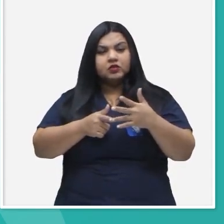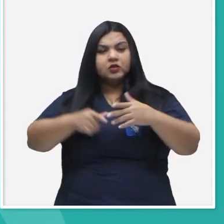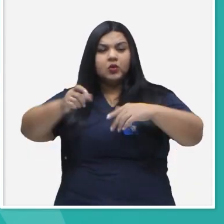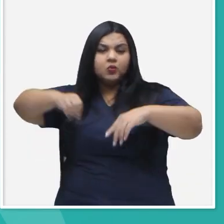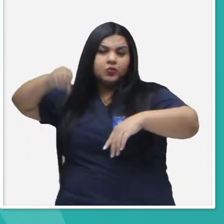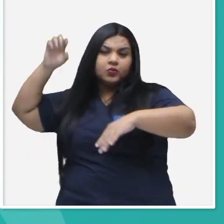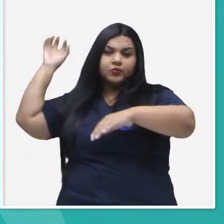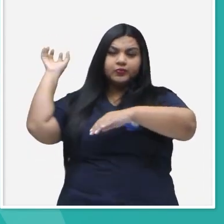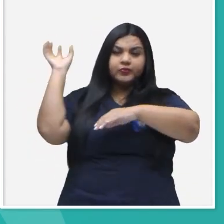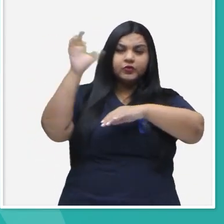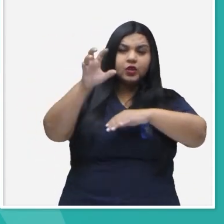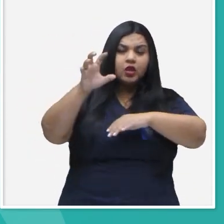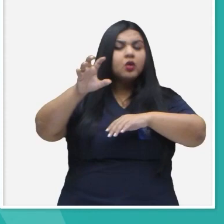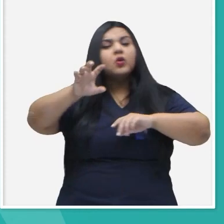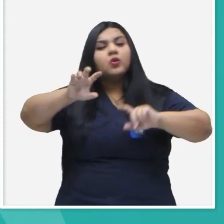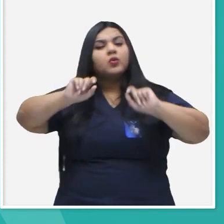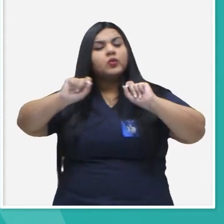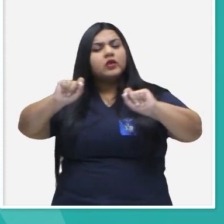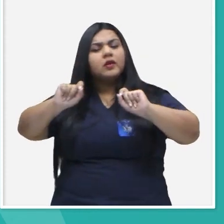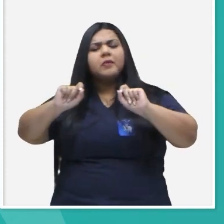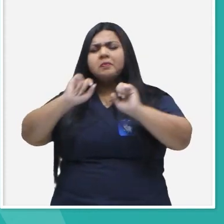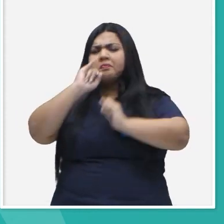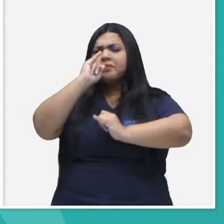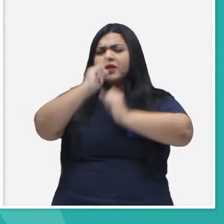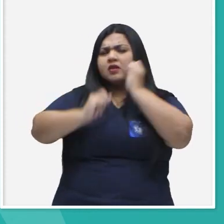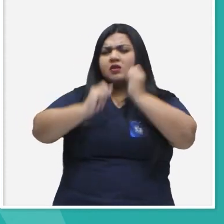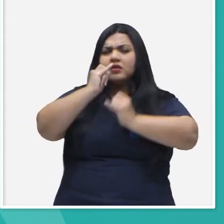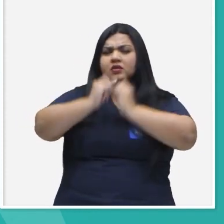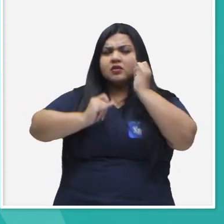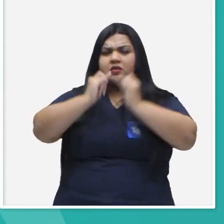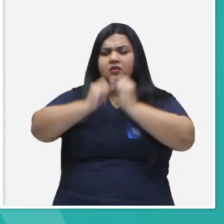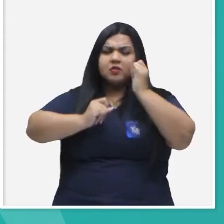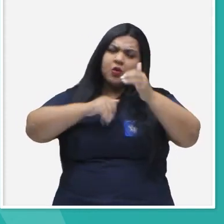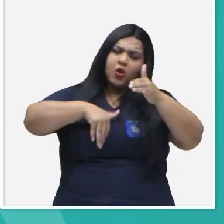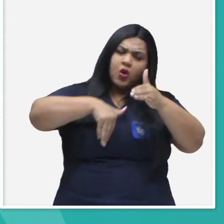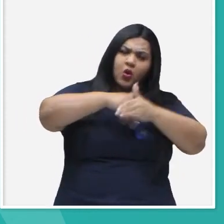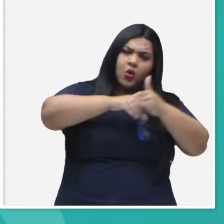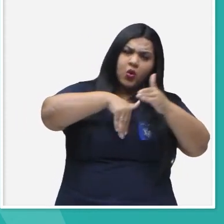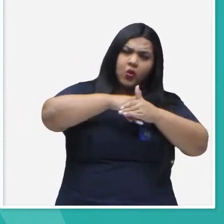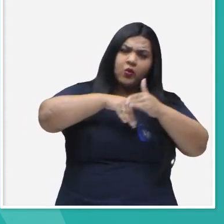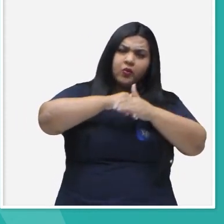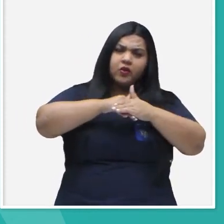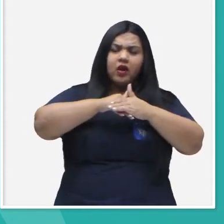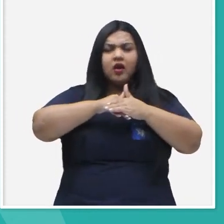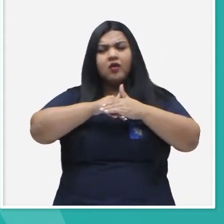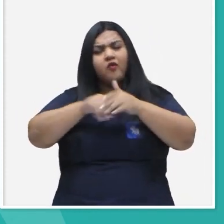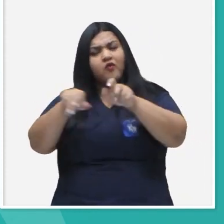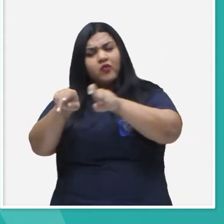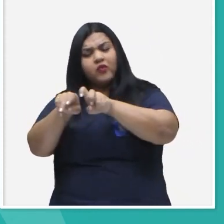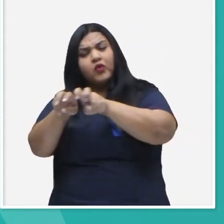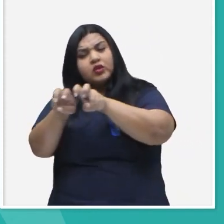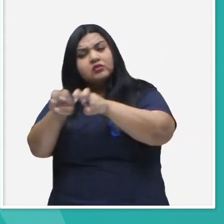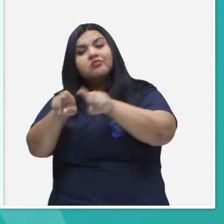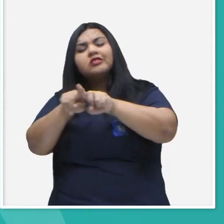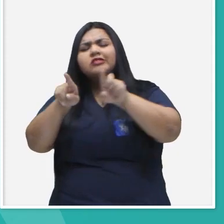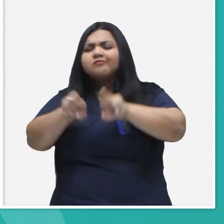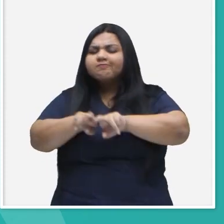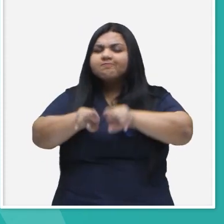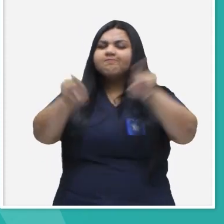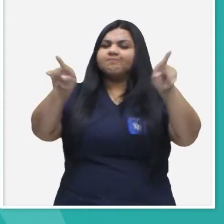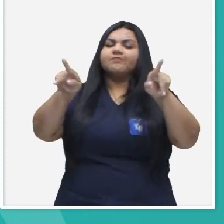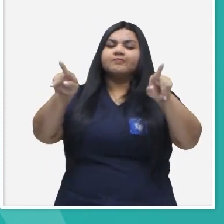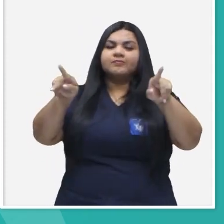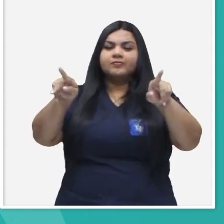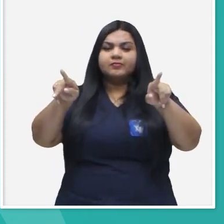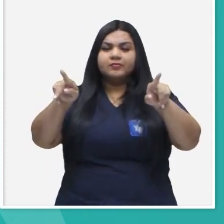O handebol, ele é bem parecido com o futebol, futsal, só que tem uma diferença muito